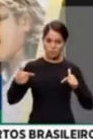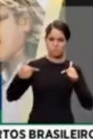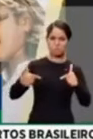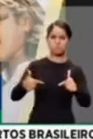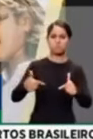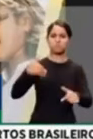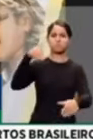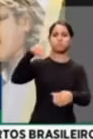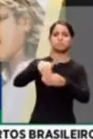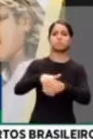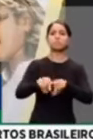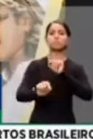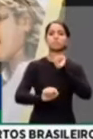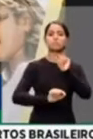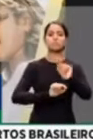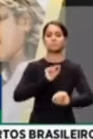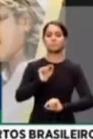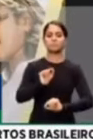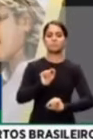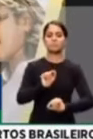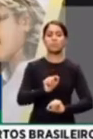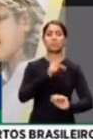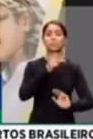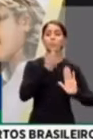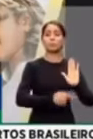imediatamente na votação do